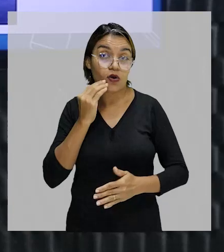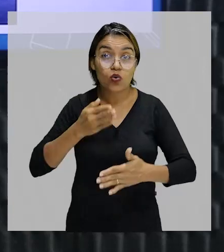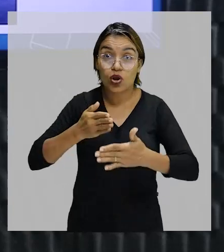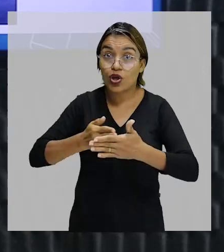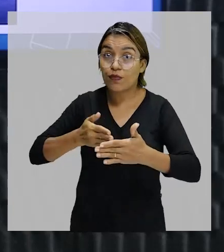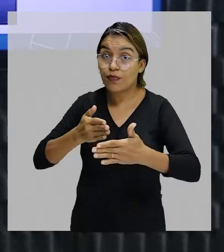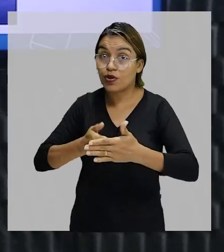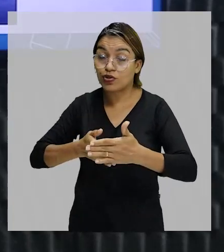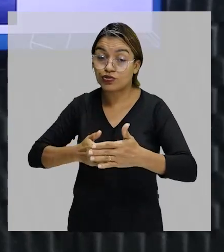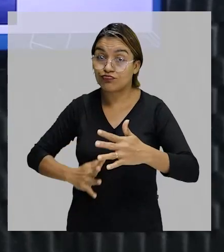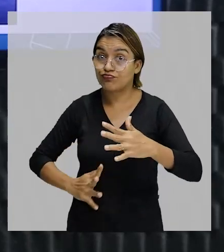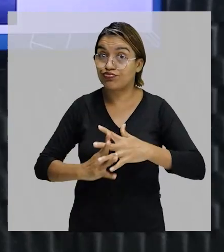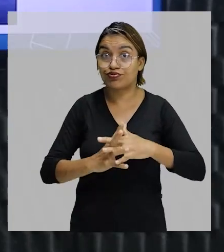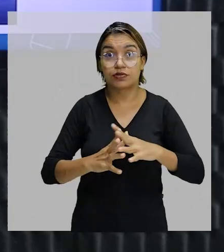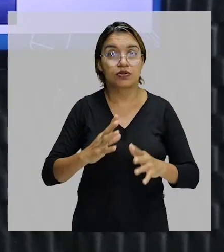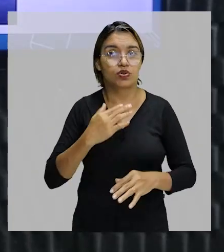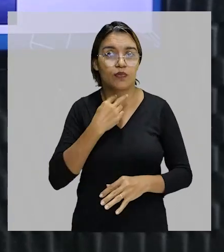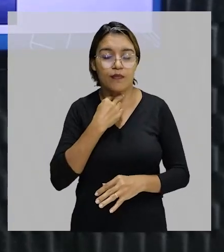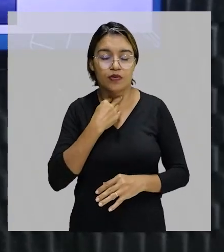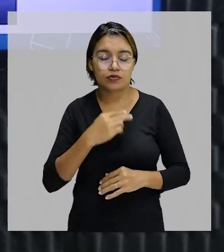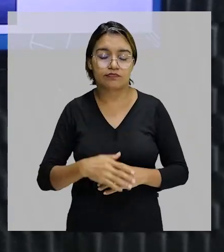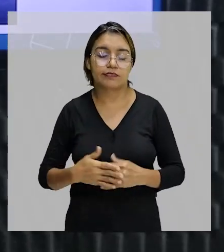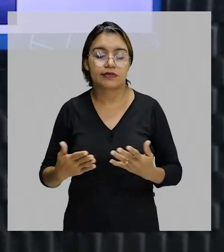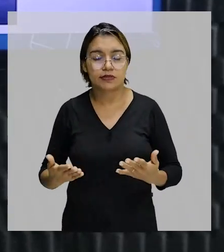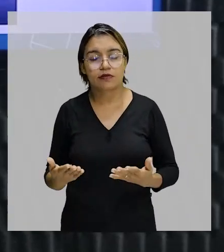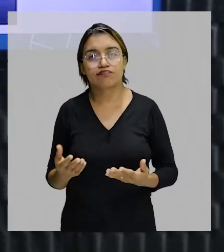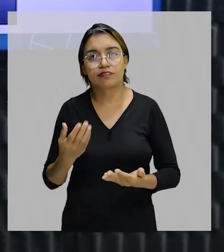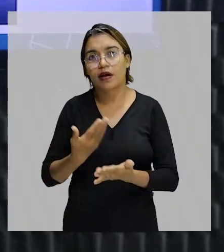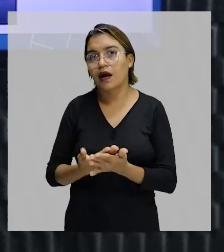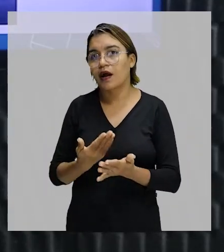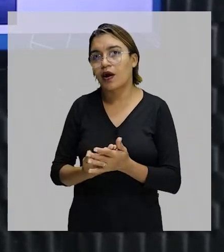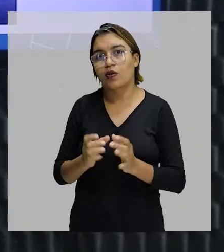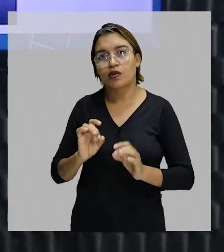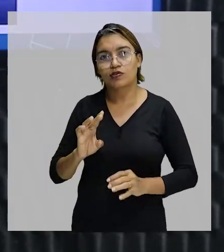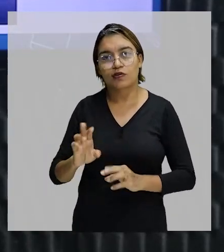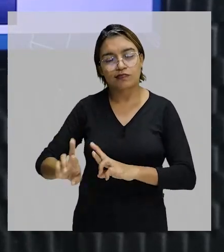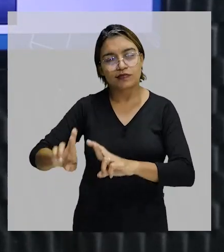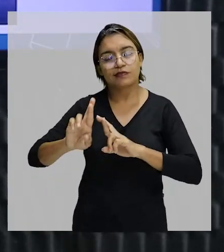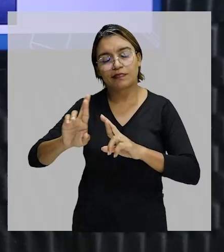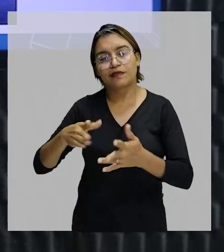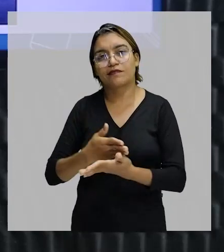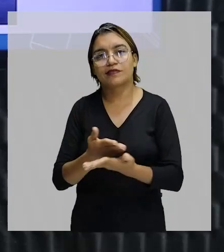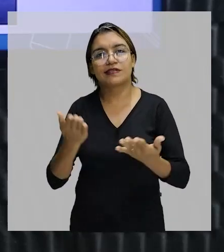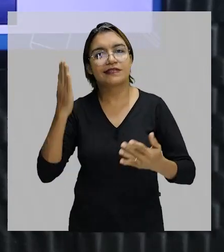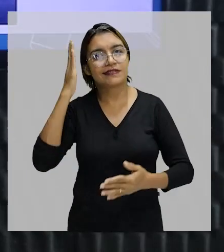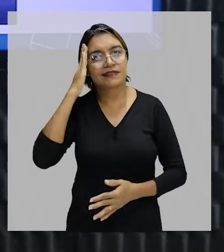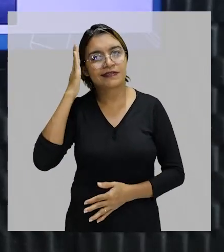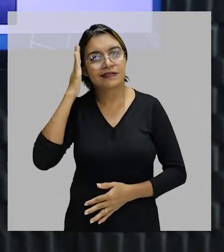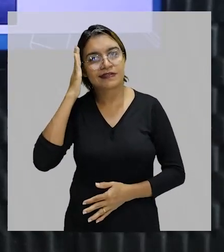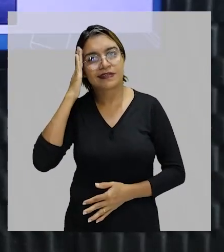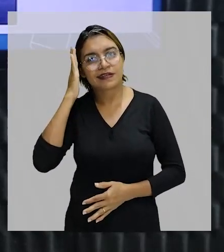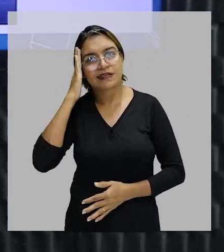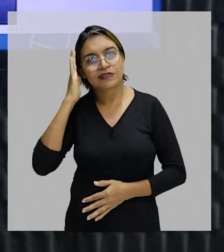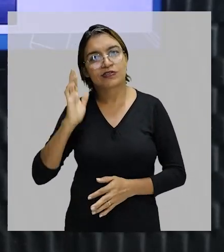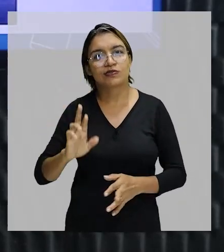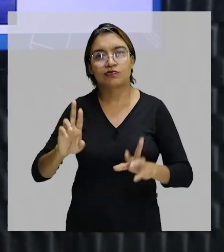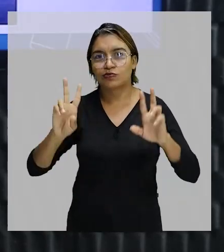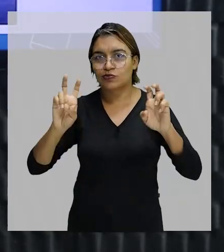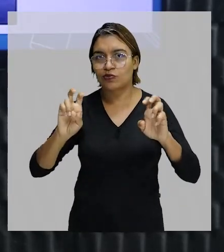limite que existe lá na arraia. Então, galera, eu vou ficando por aqui. Espero que vocês tenham entendido, compreendido aí um pouquinho sobre o